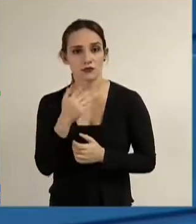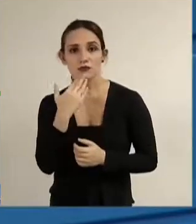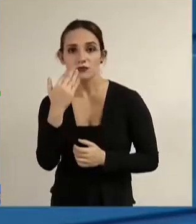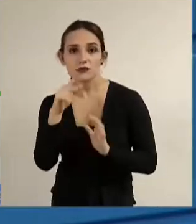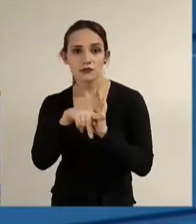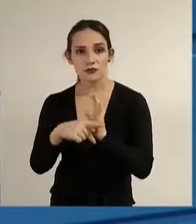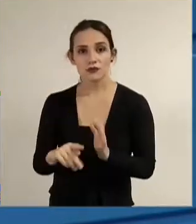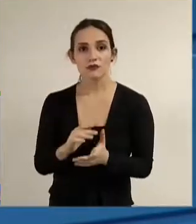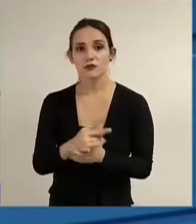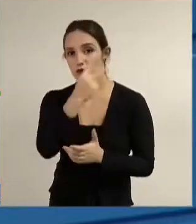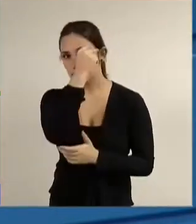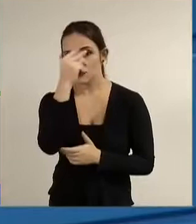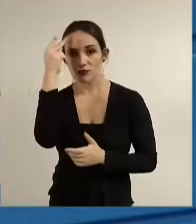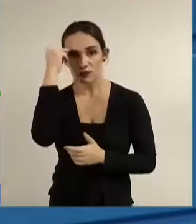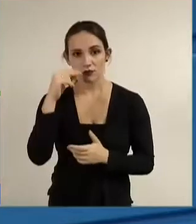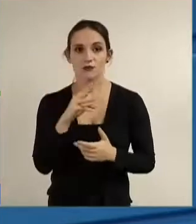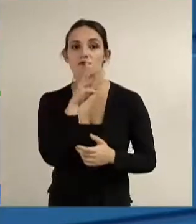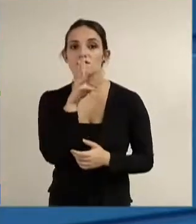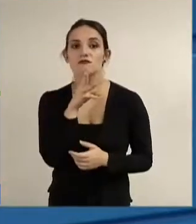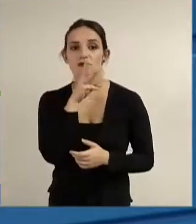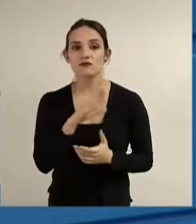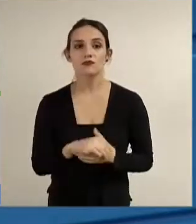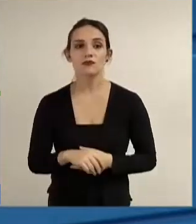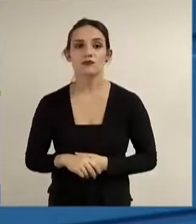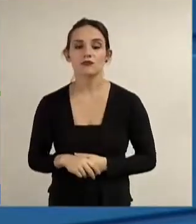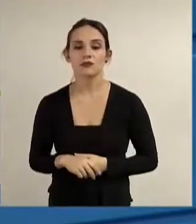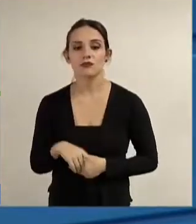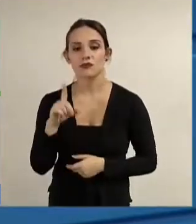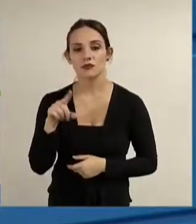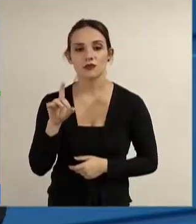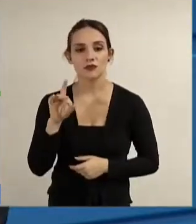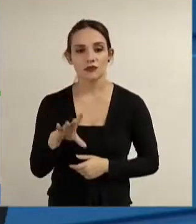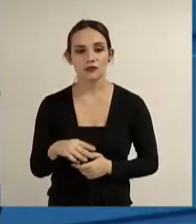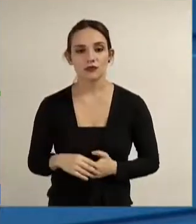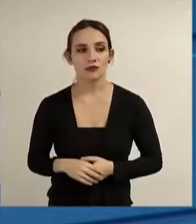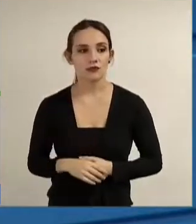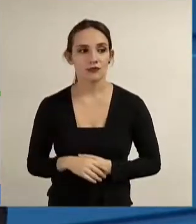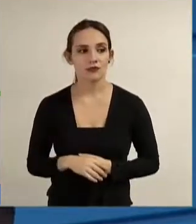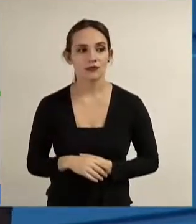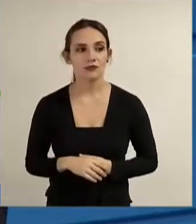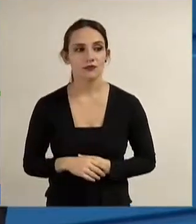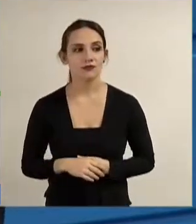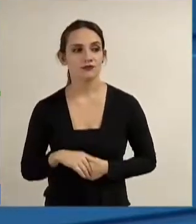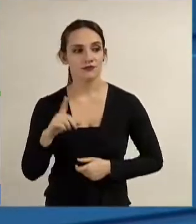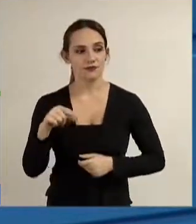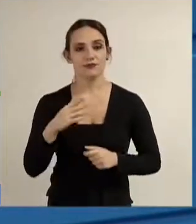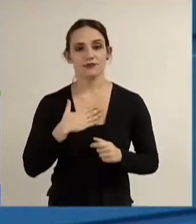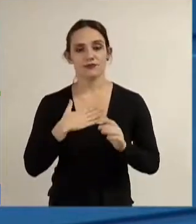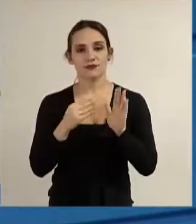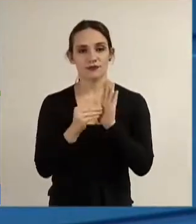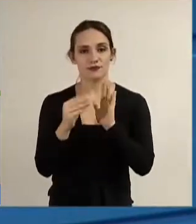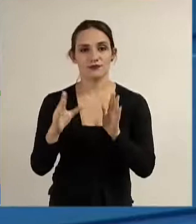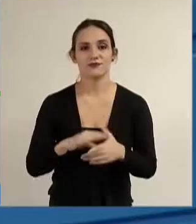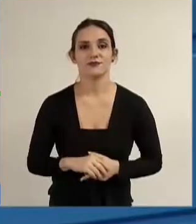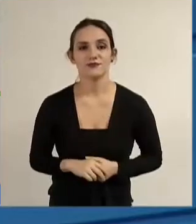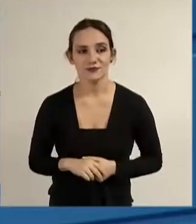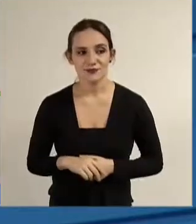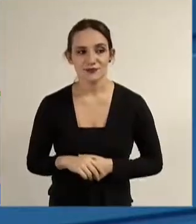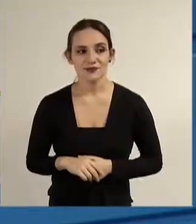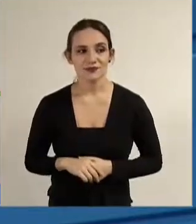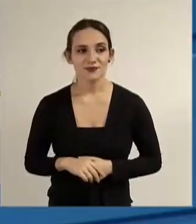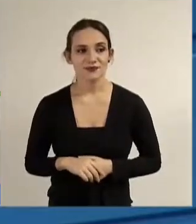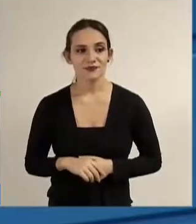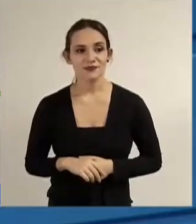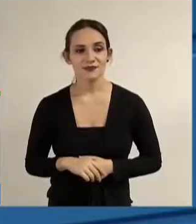ao prefeito Marcos Marcelo Trade. Eram essas as indicações. E aí, senhor presidente, eu